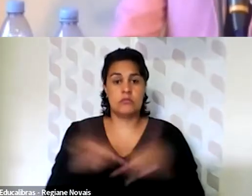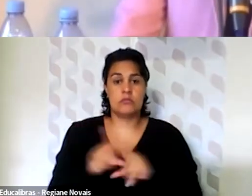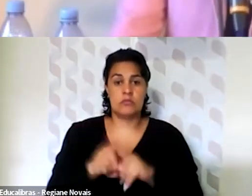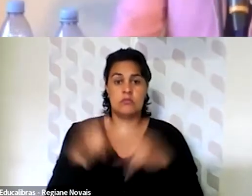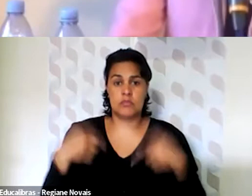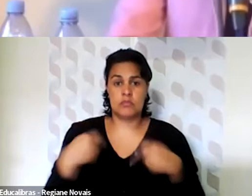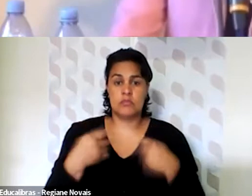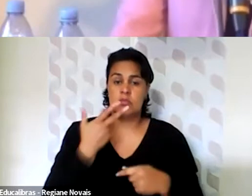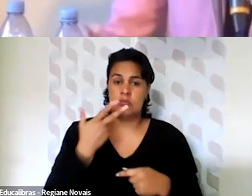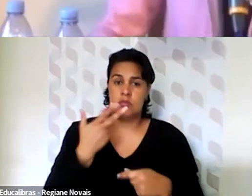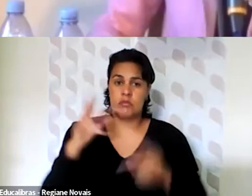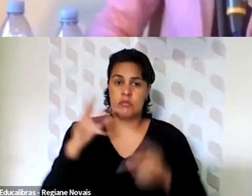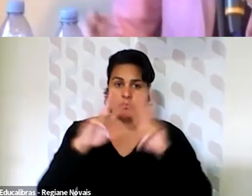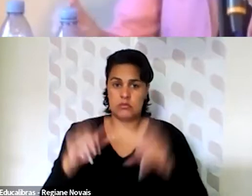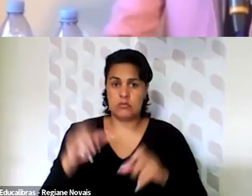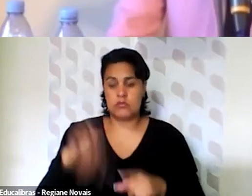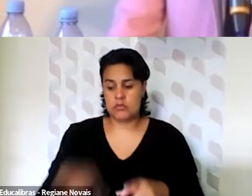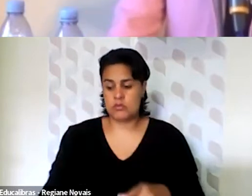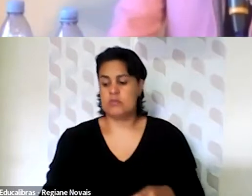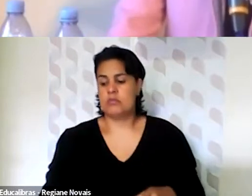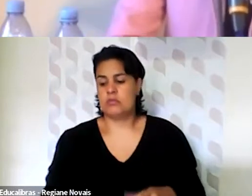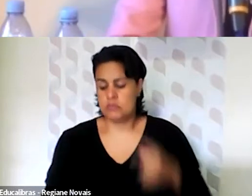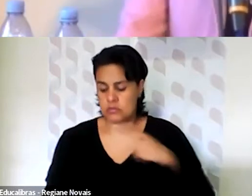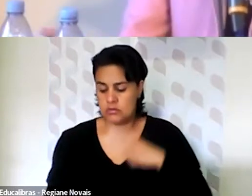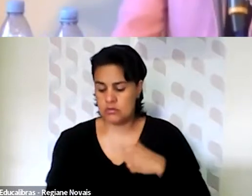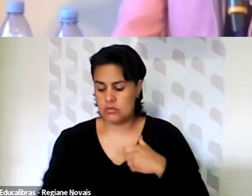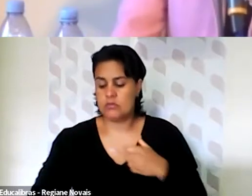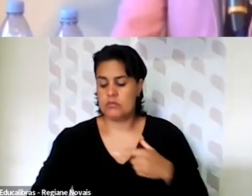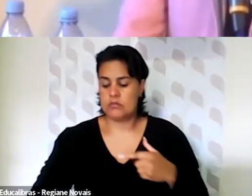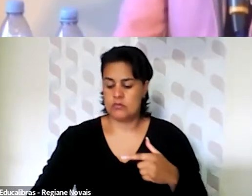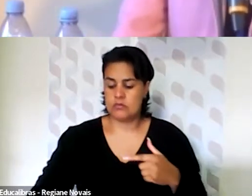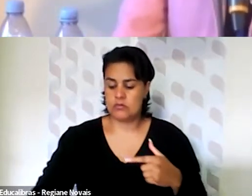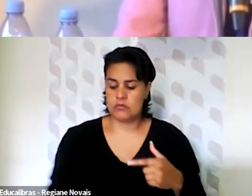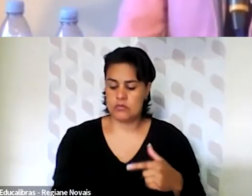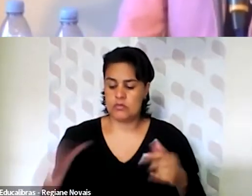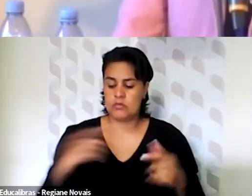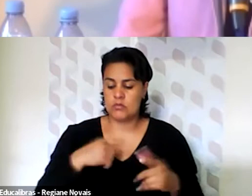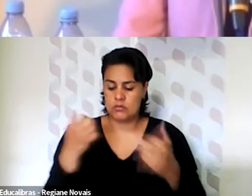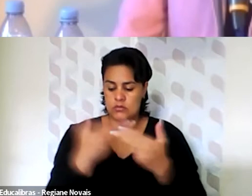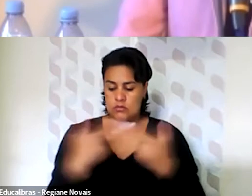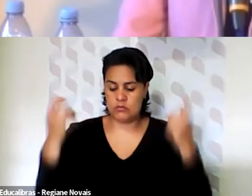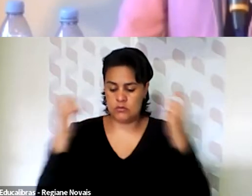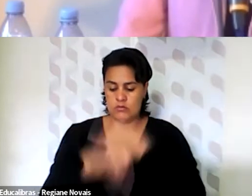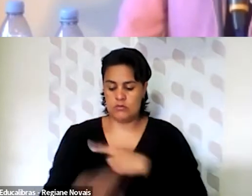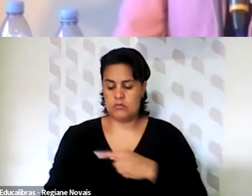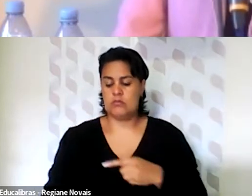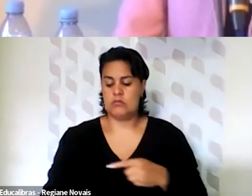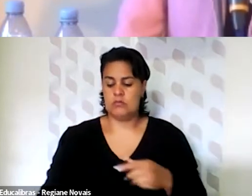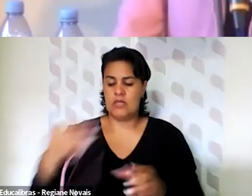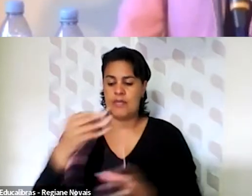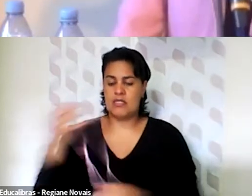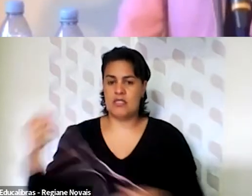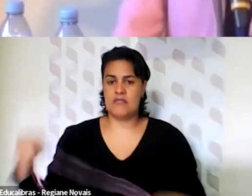sendo também um grande impacto negativo. E como militante francês, é importante ressaltar que a política